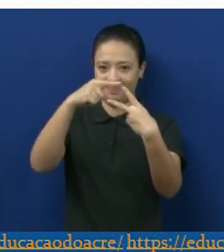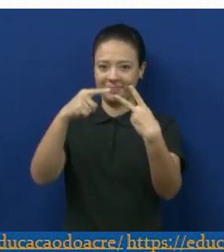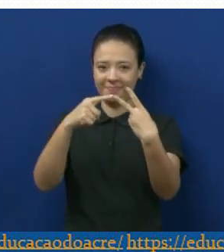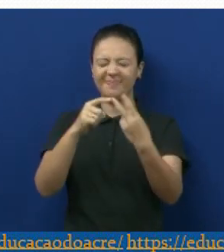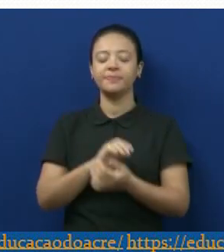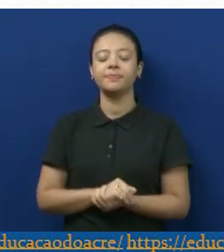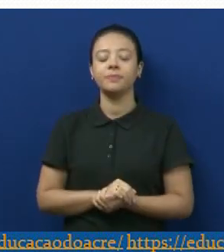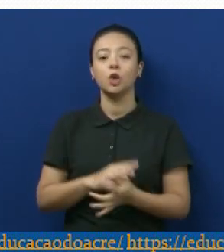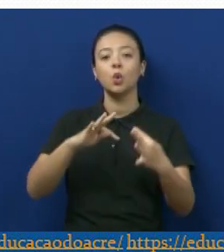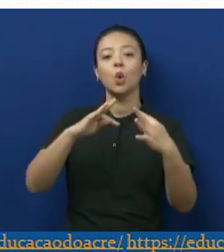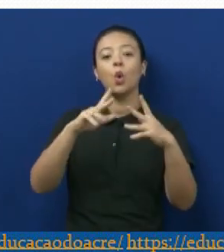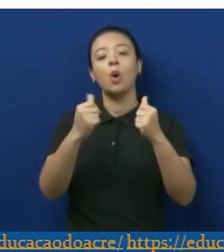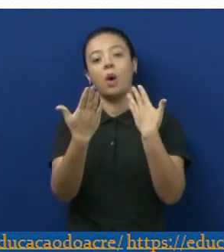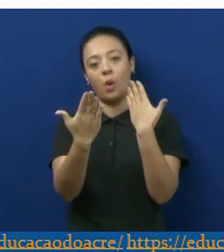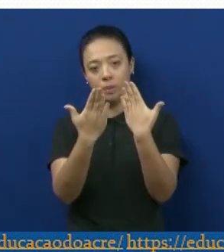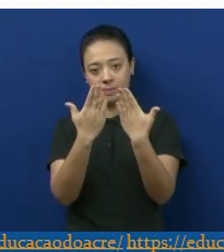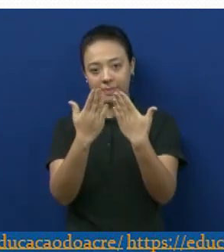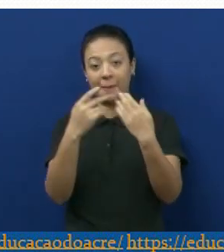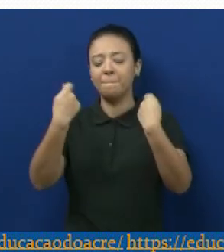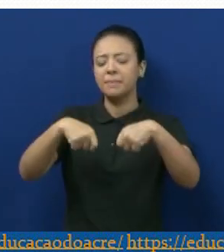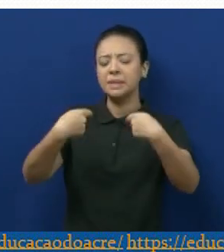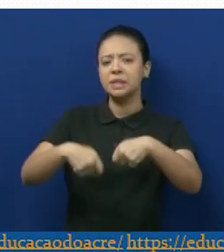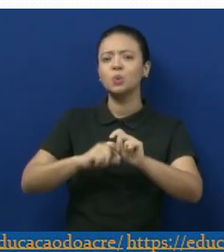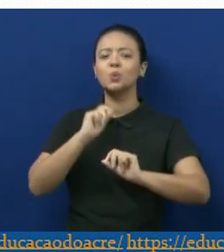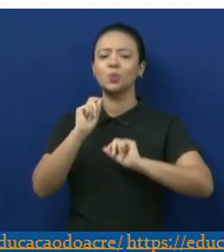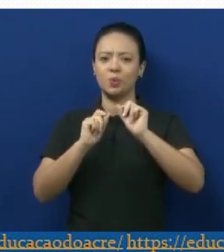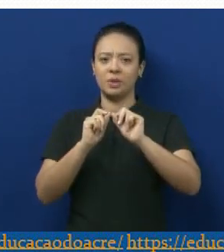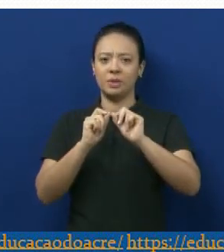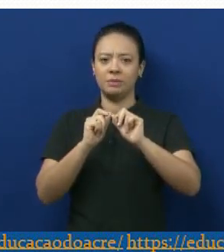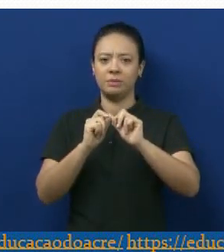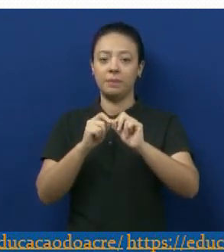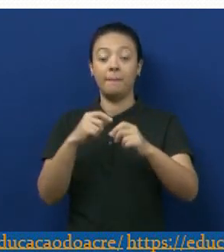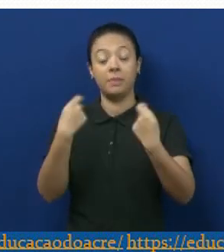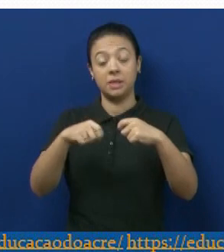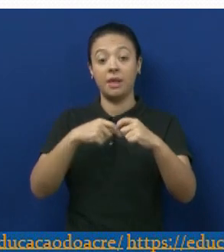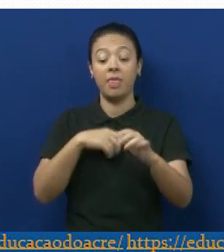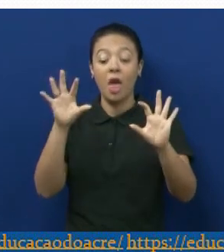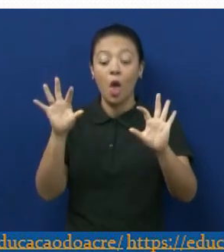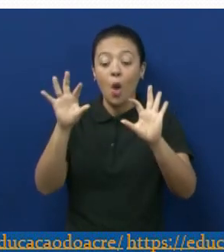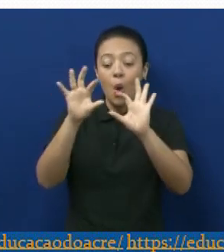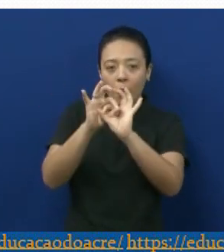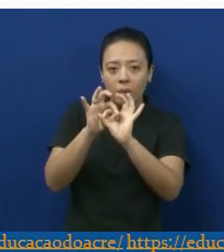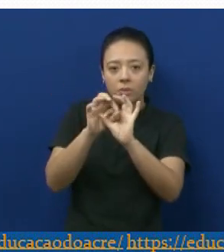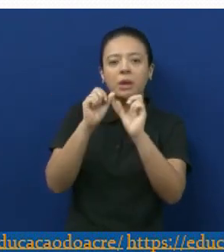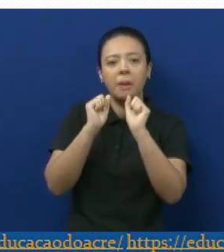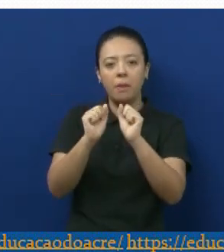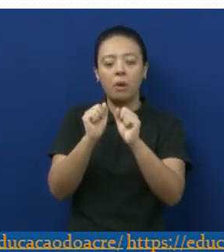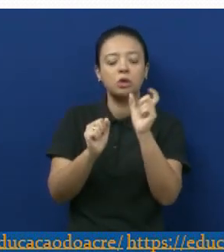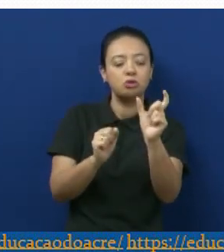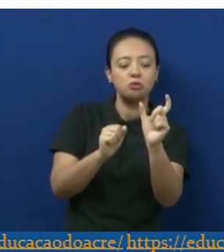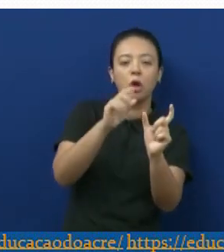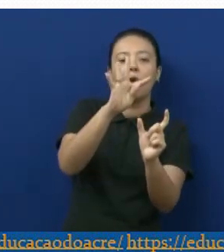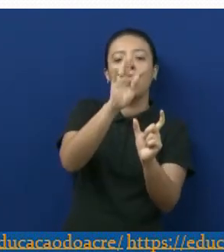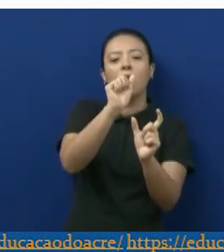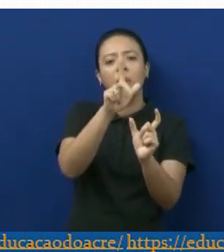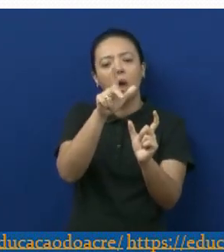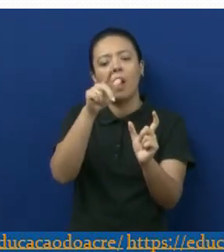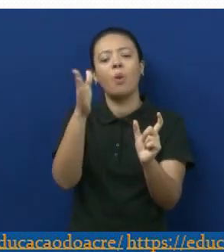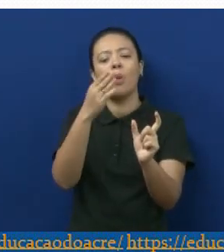essas comparações só podem serem realizadas a partir de conectivos, que podem ser tal qual, igual